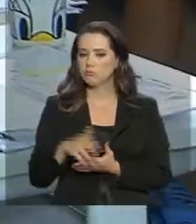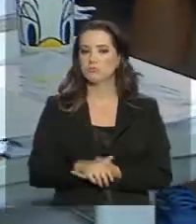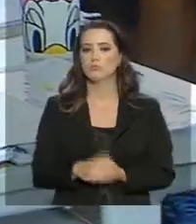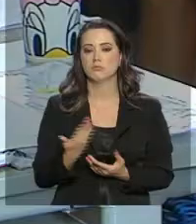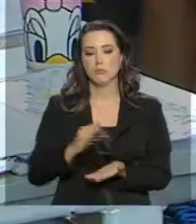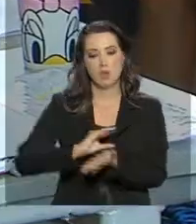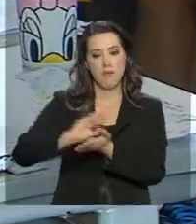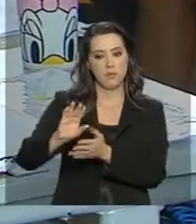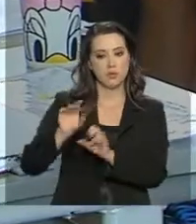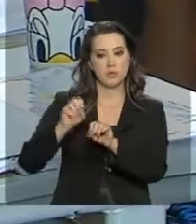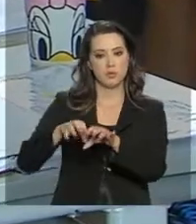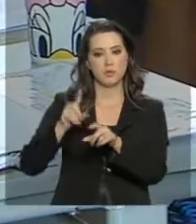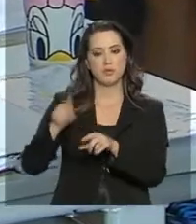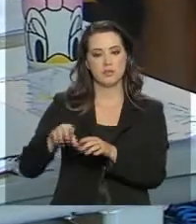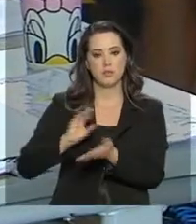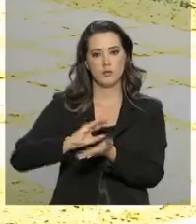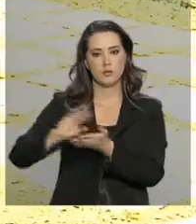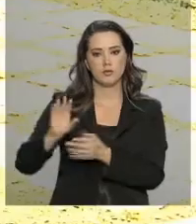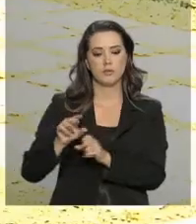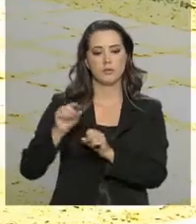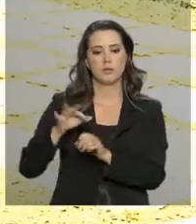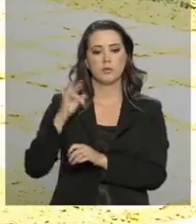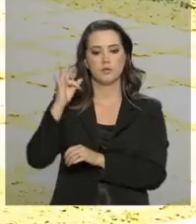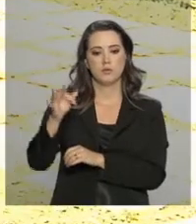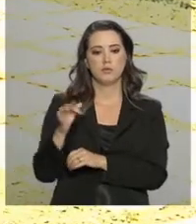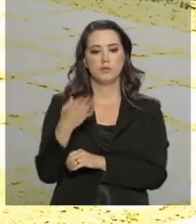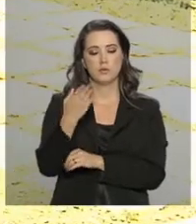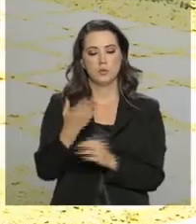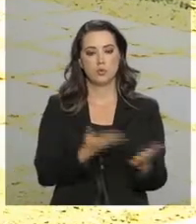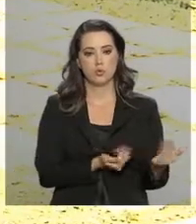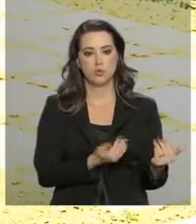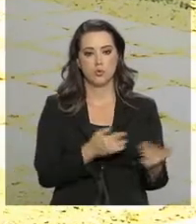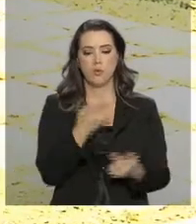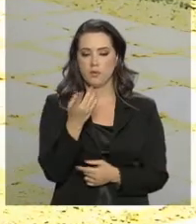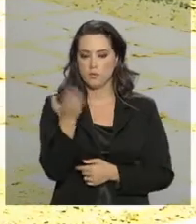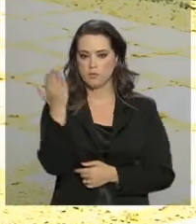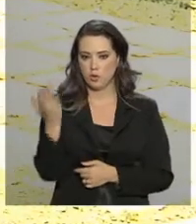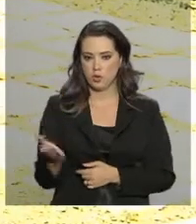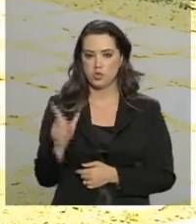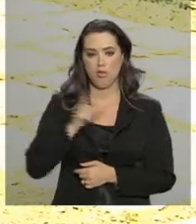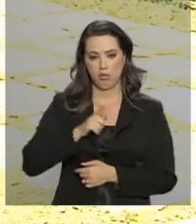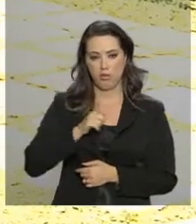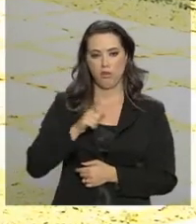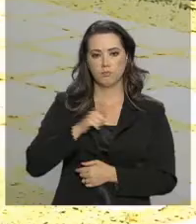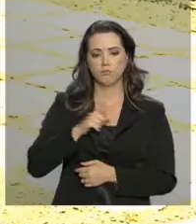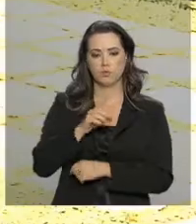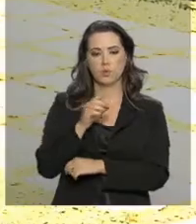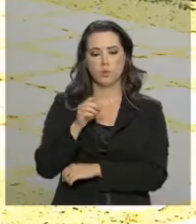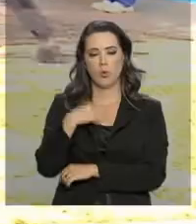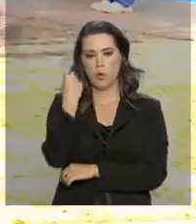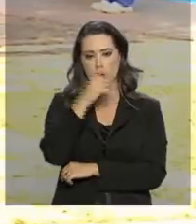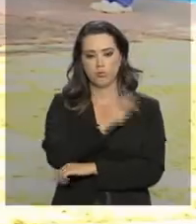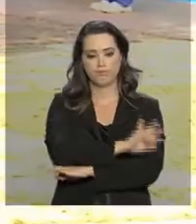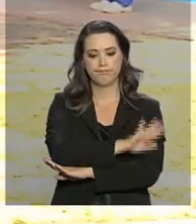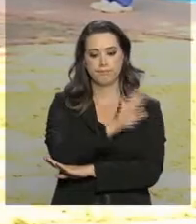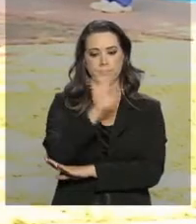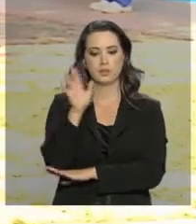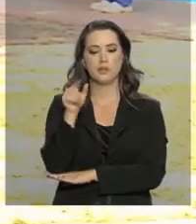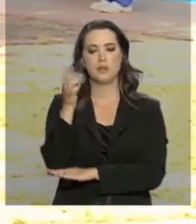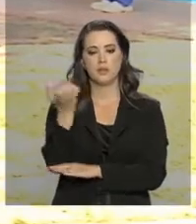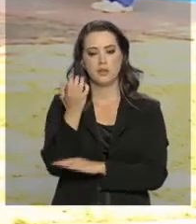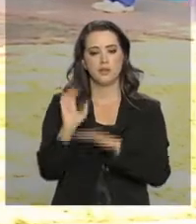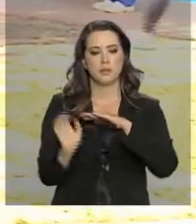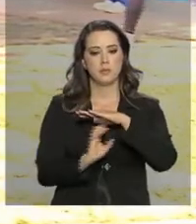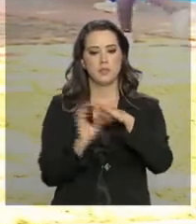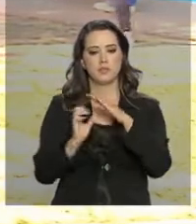é investir no futuro de jovens como bruno a escola dele já tem ensino em tempo integral ele quer ser empresário já tem duas